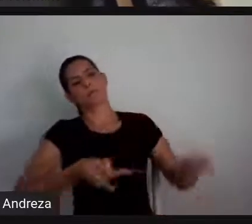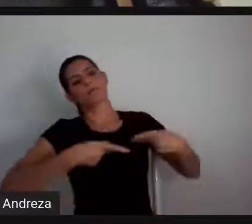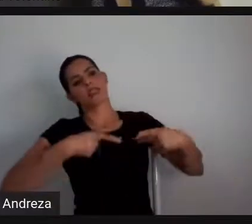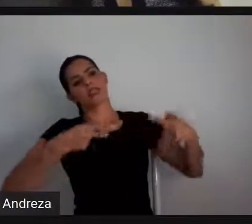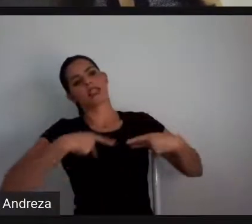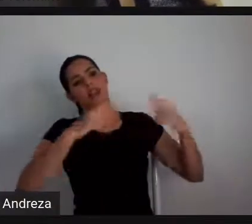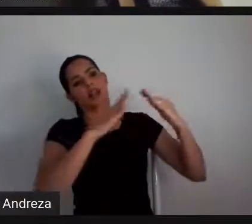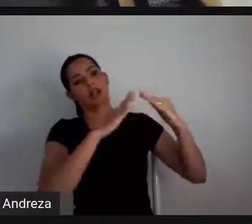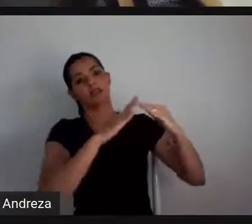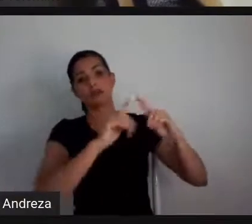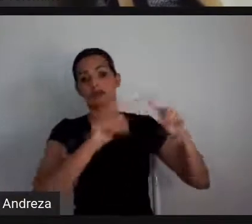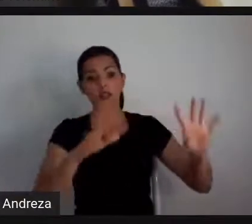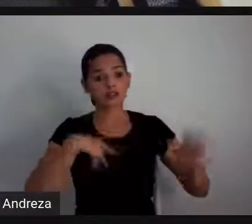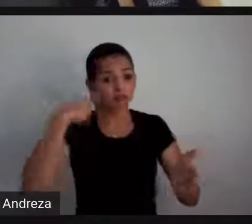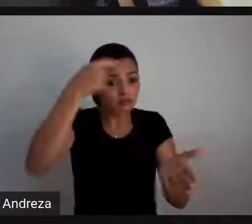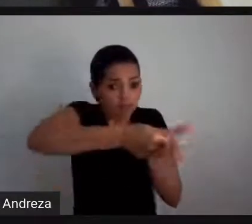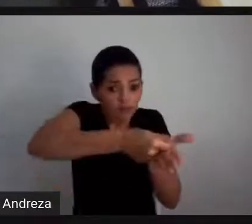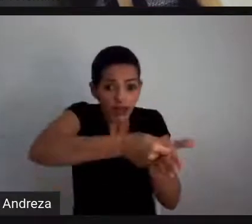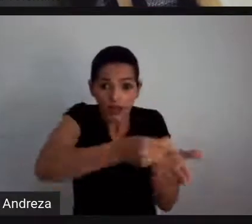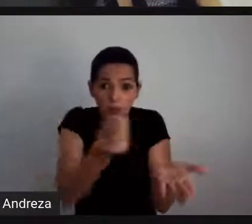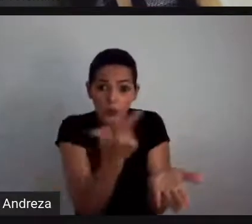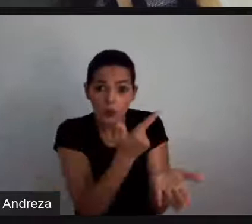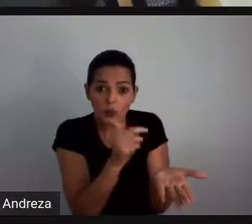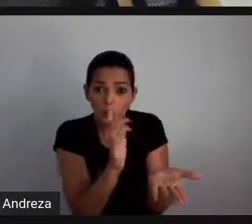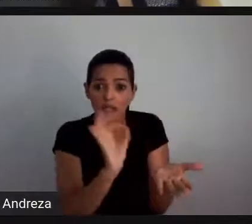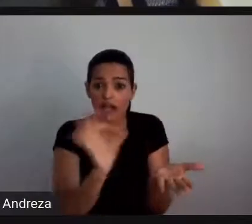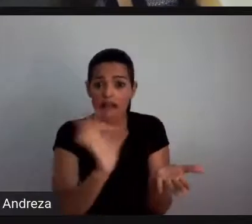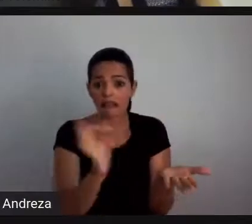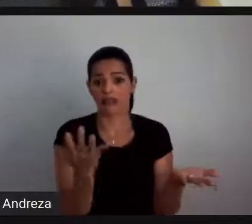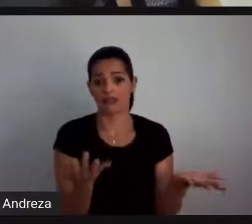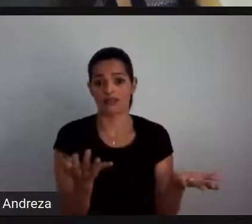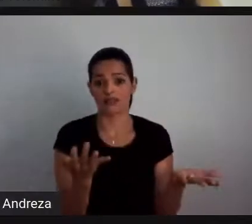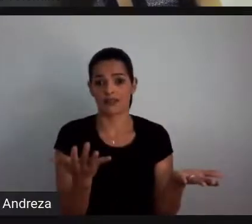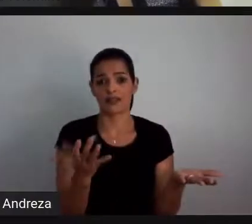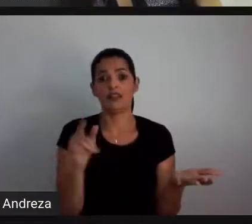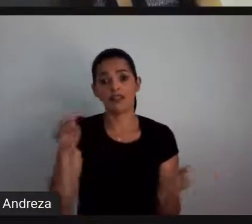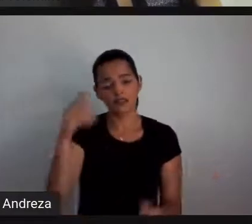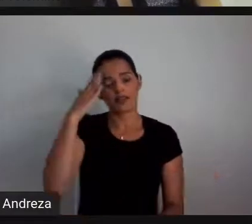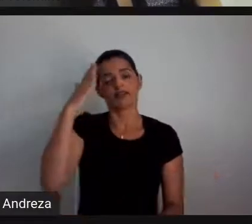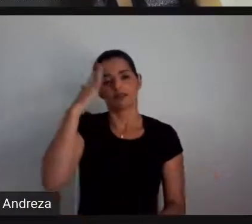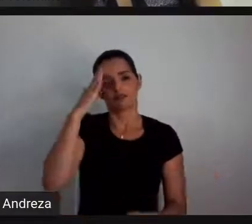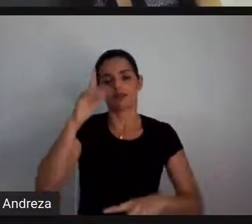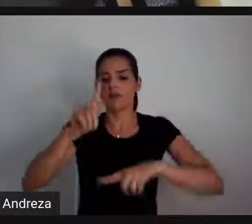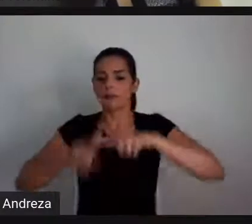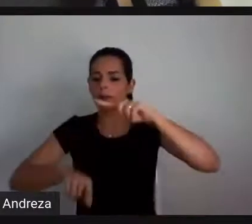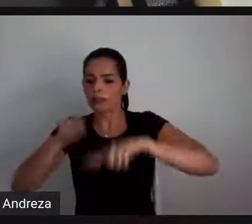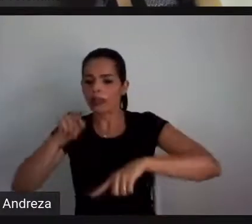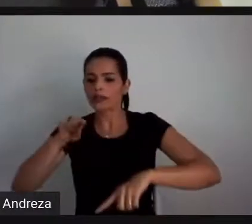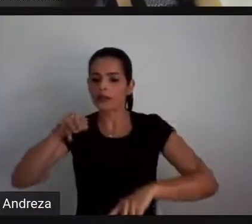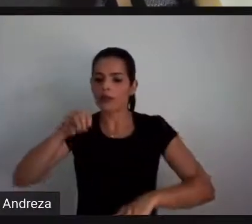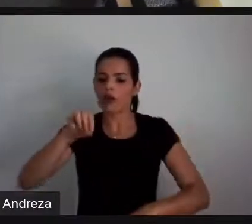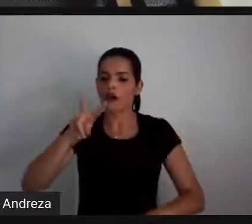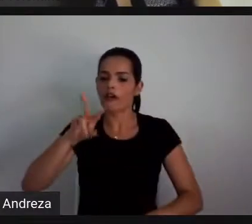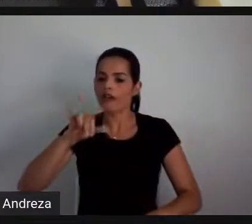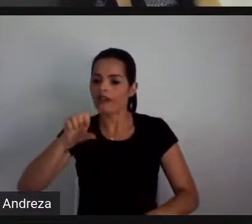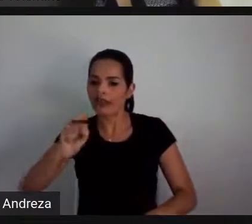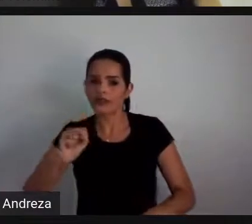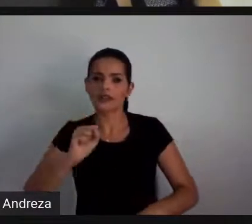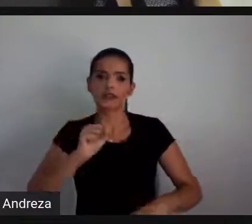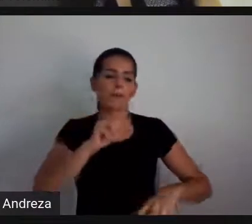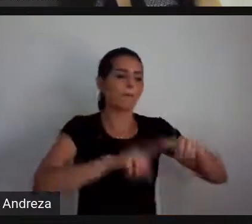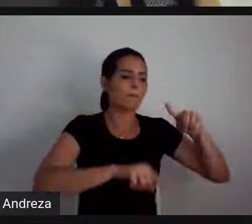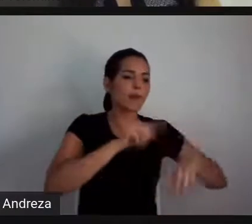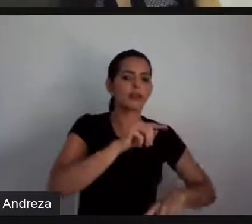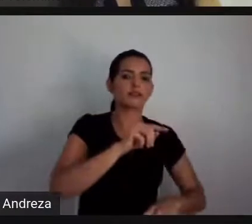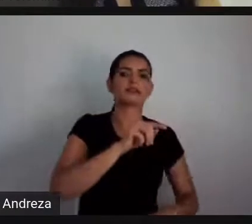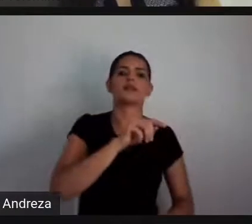pago. Então, é importante a pessoa ter essa noção, né? Veículos, bens móveis, bens imóveis, investimentos. Então, eu